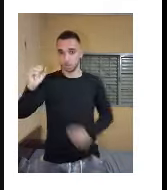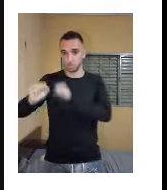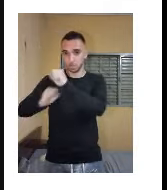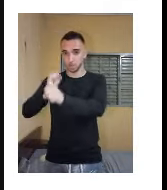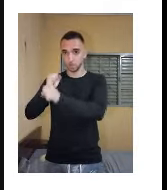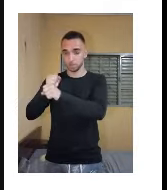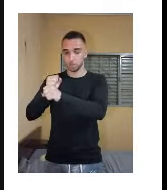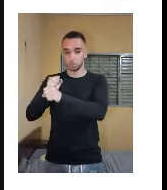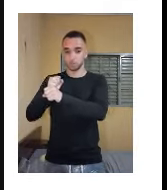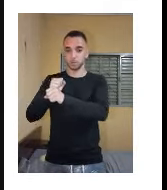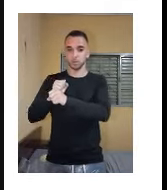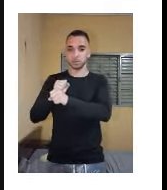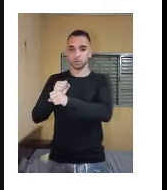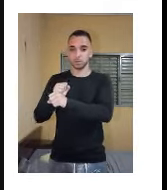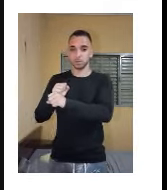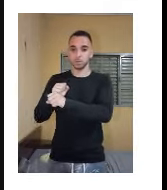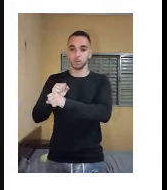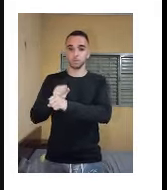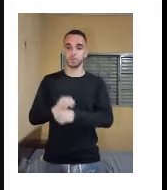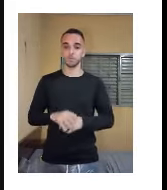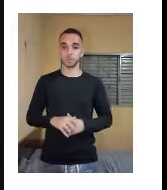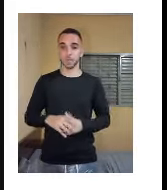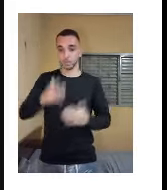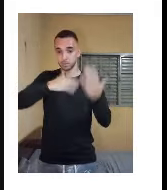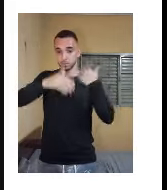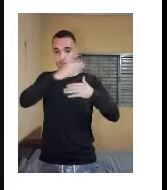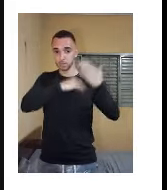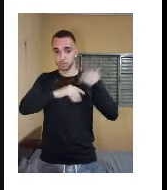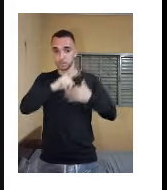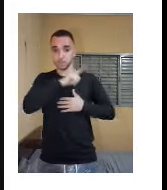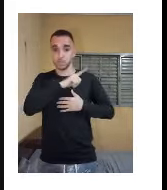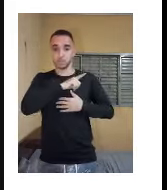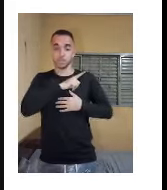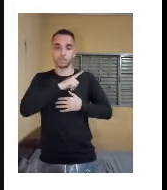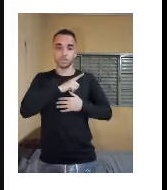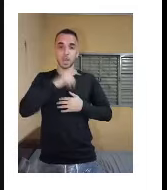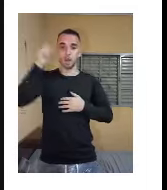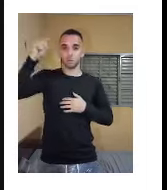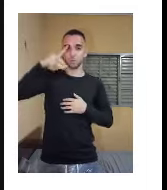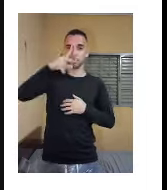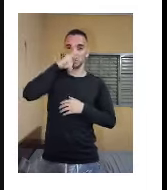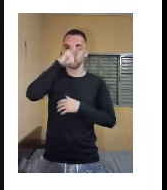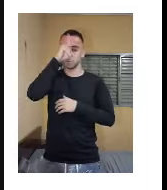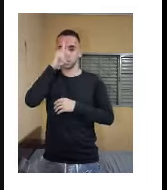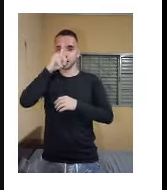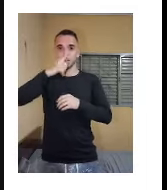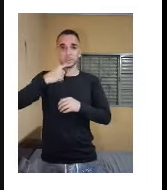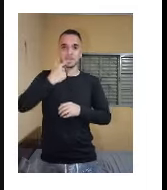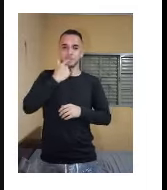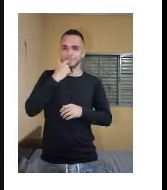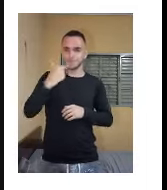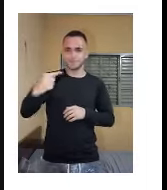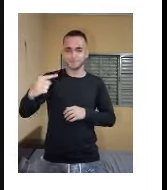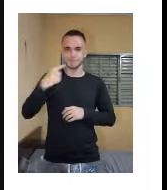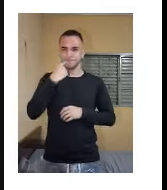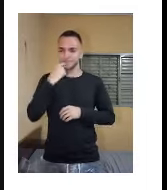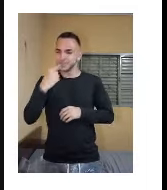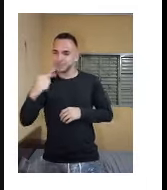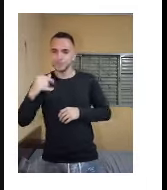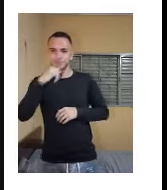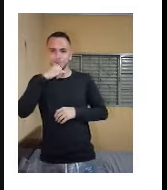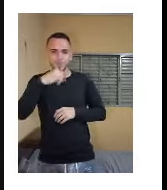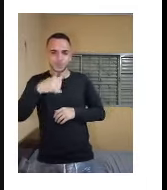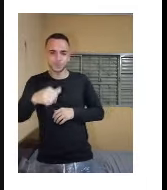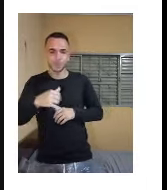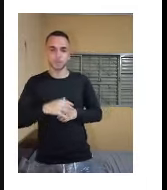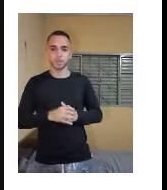2010. A nossa realidade aqui, por exemplo, em 2020, essa meta foi superada por um fator de 24 vezes.